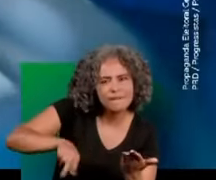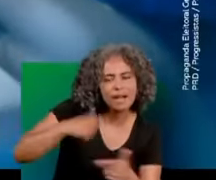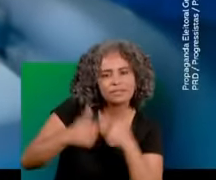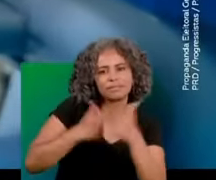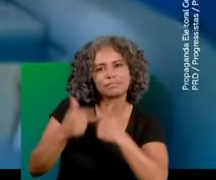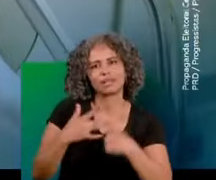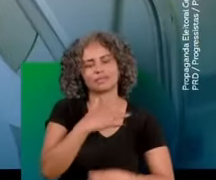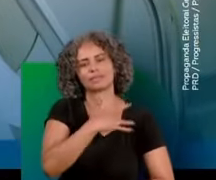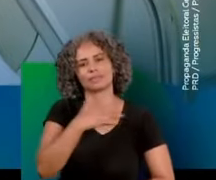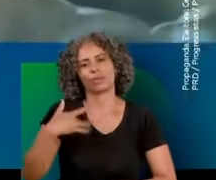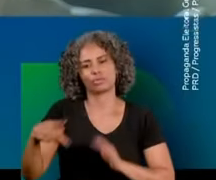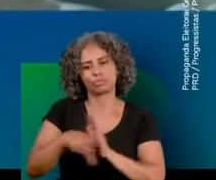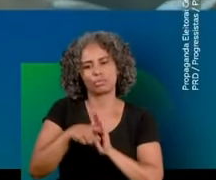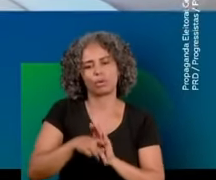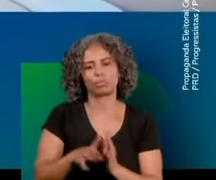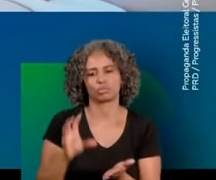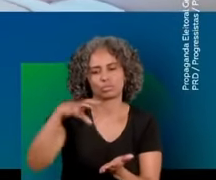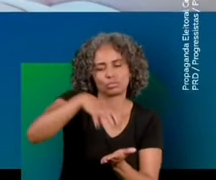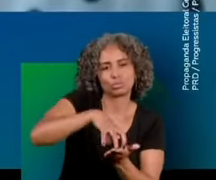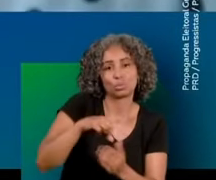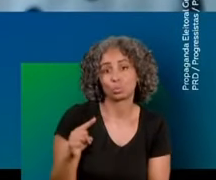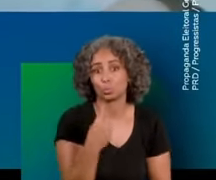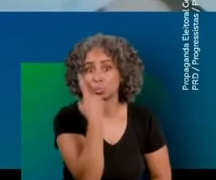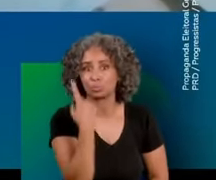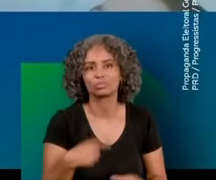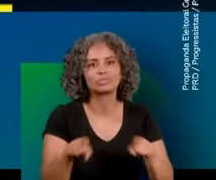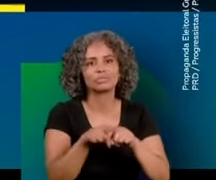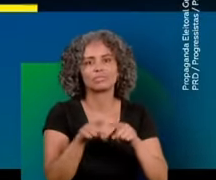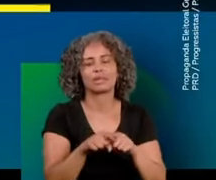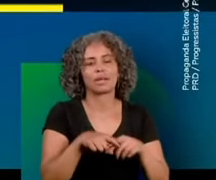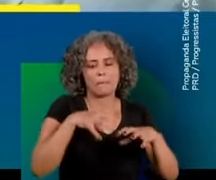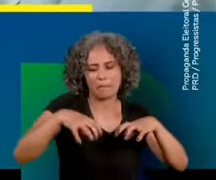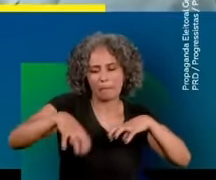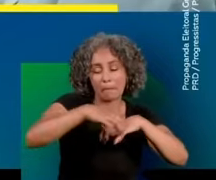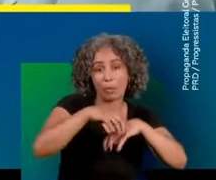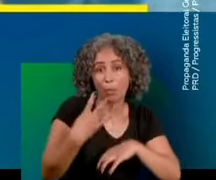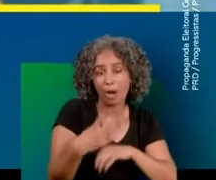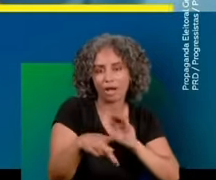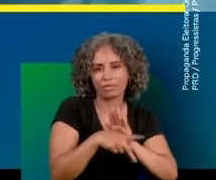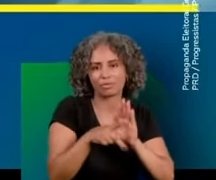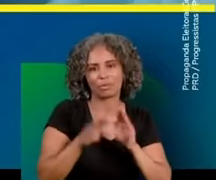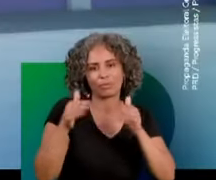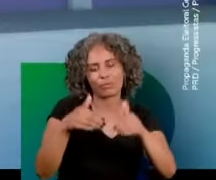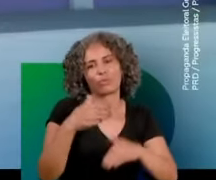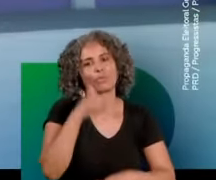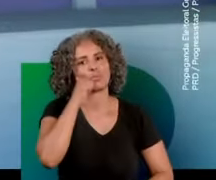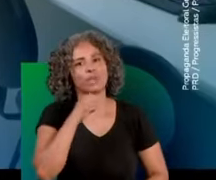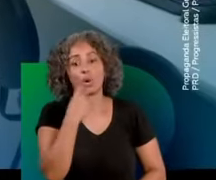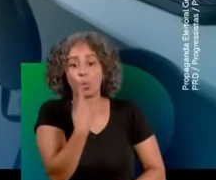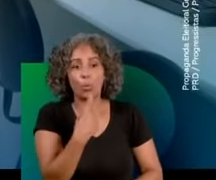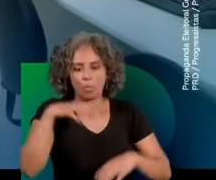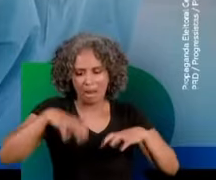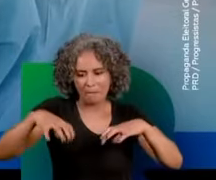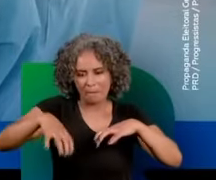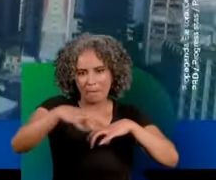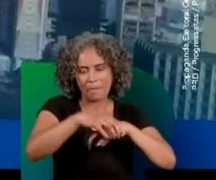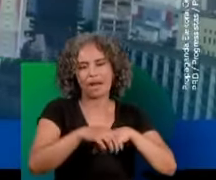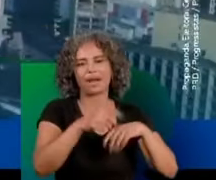Vai fazer 4 centros de exames da mulher, um em cada região da cidade. O primeiro já foi inaugurado em